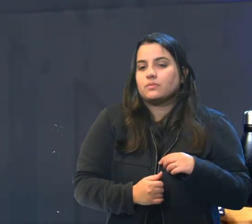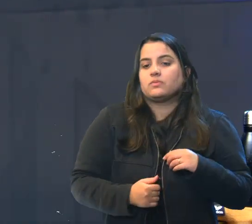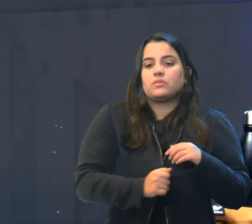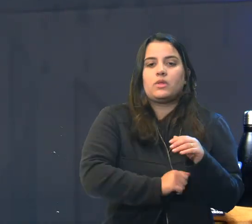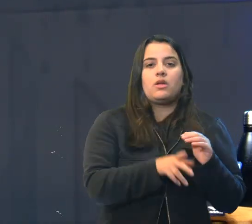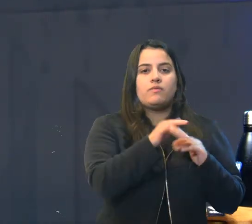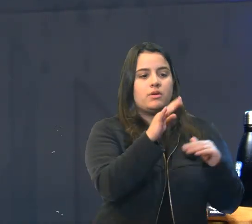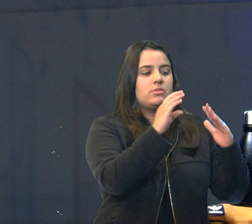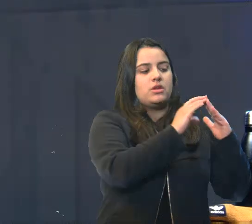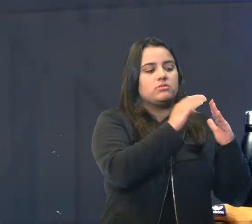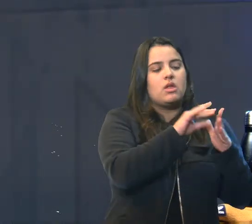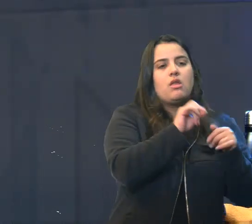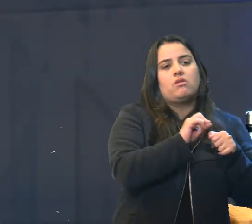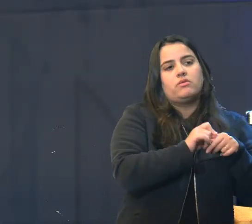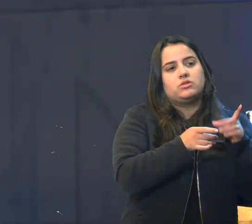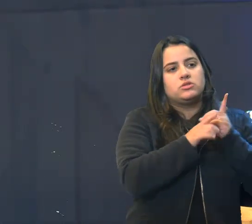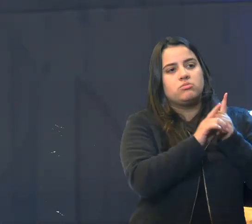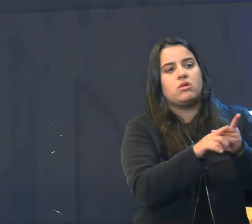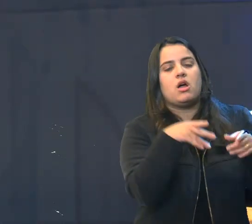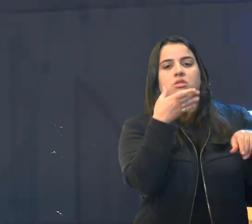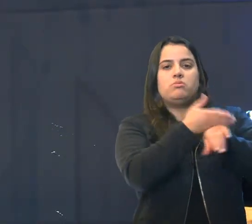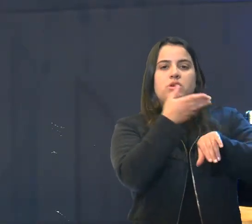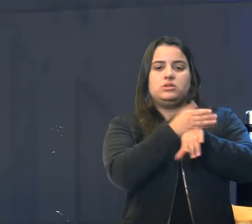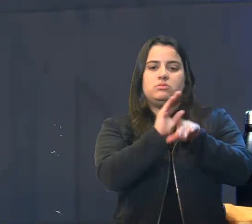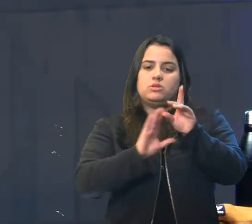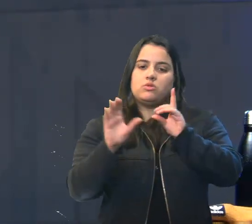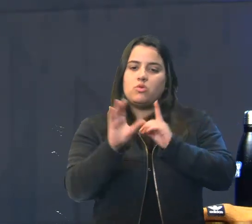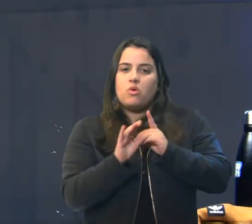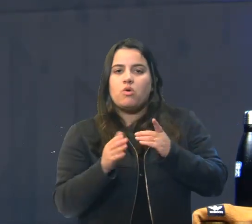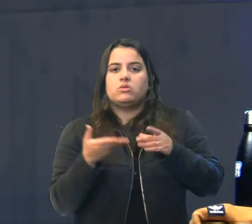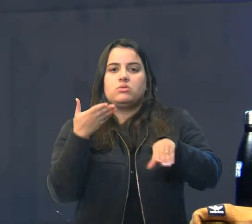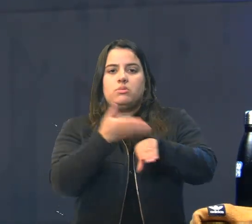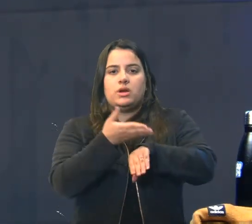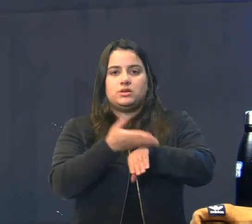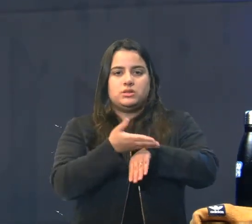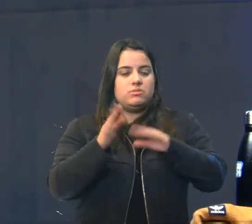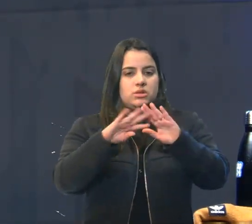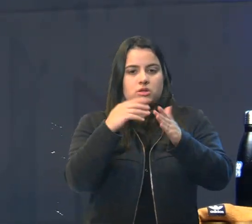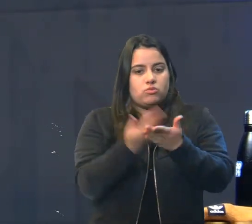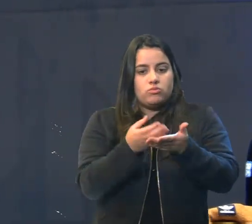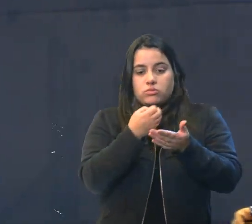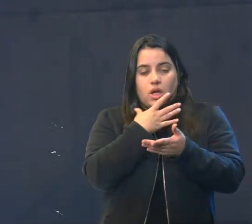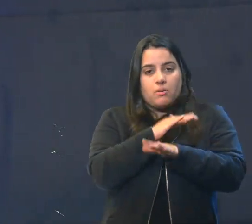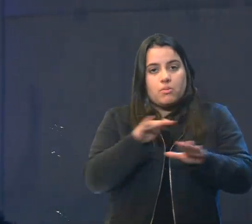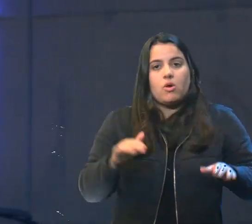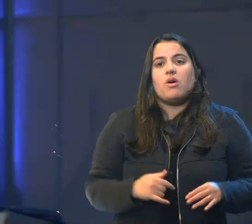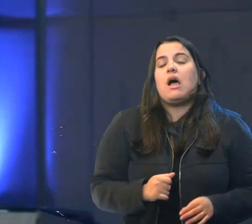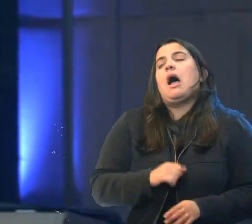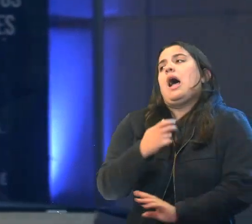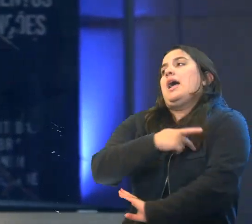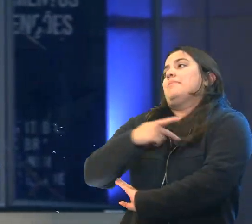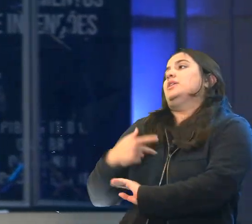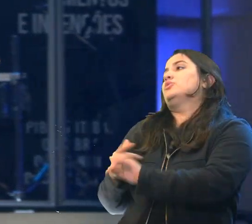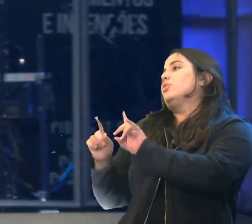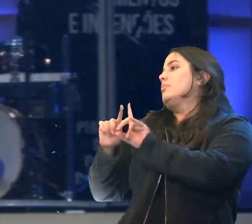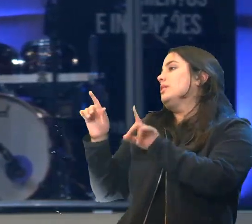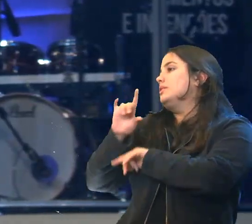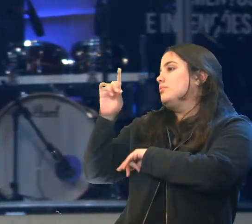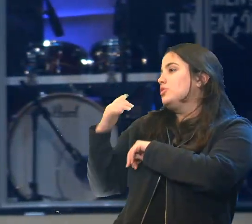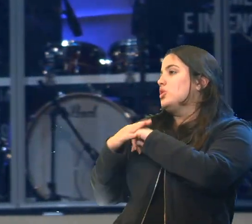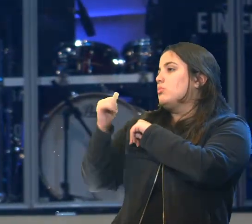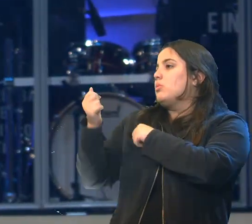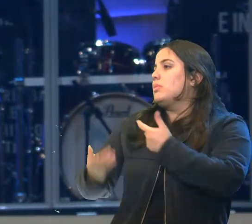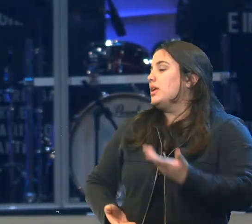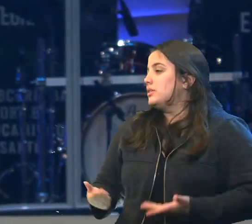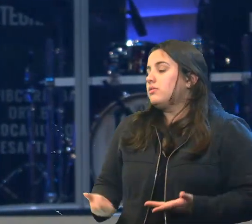célula, faz o discipulado, participa do culto e participa da school, tá bom. Pastor, mas Deus me chamou para servir em outro lugar. Amém,